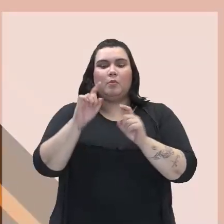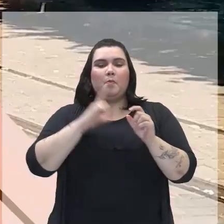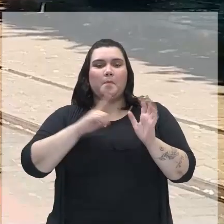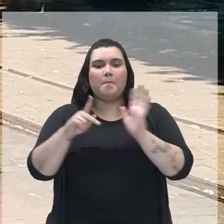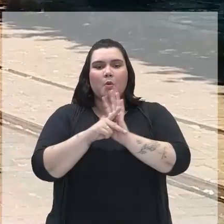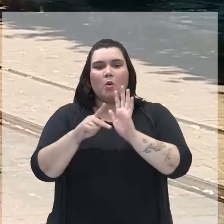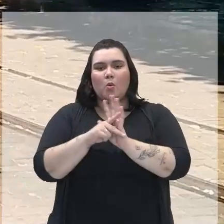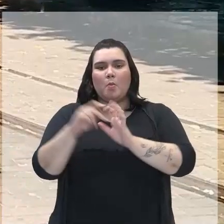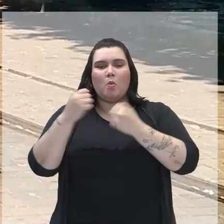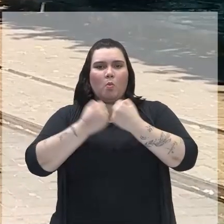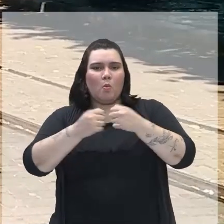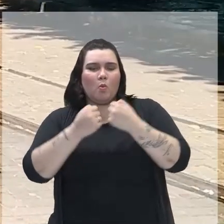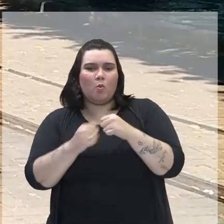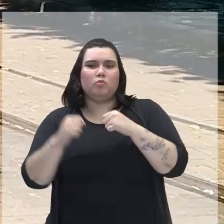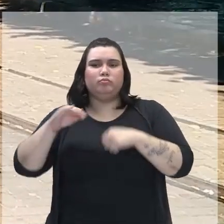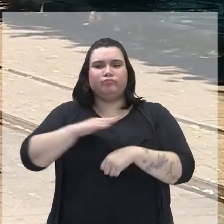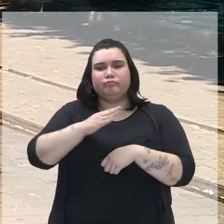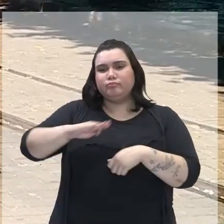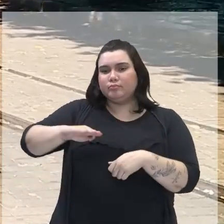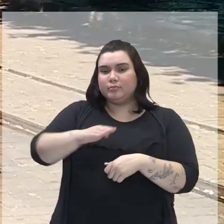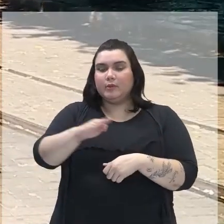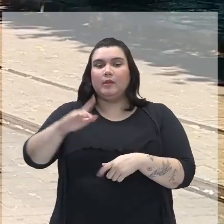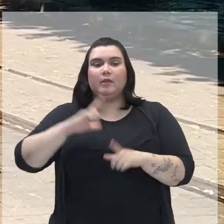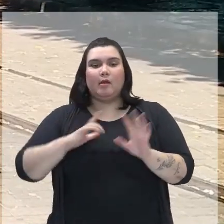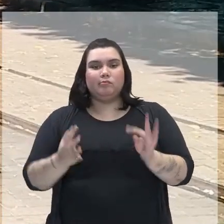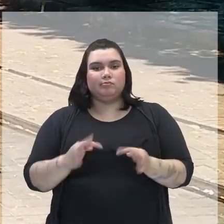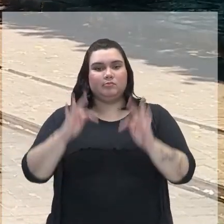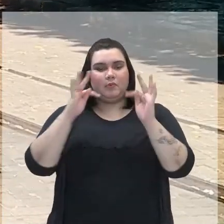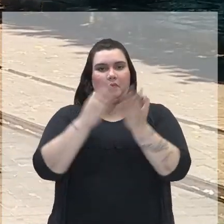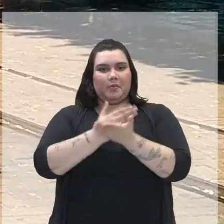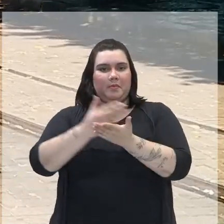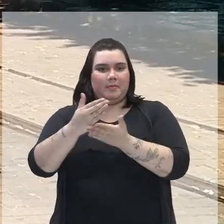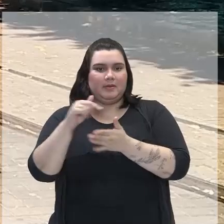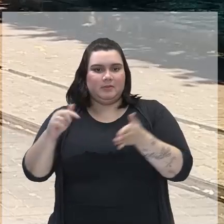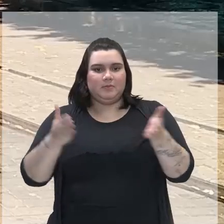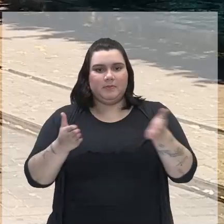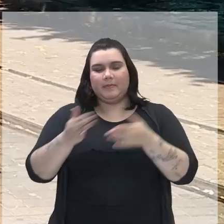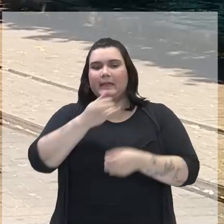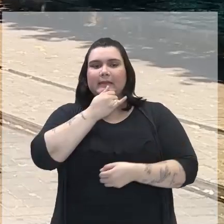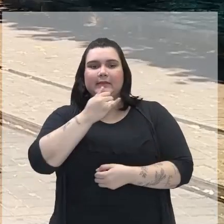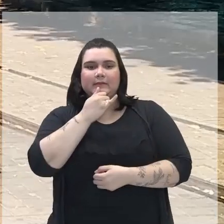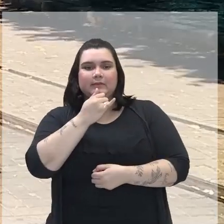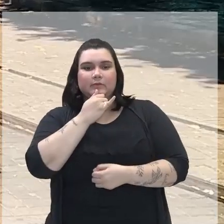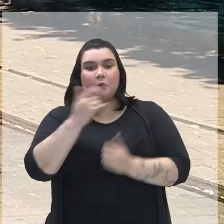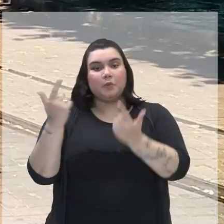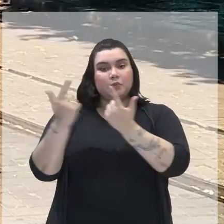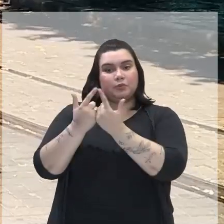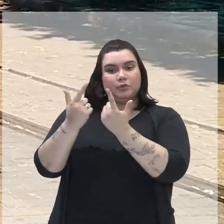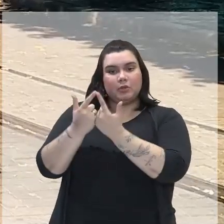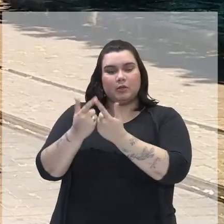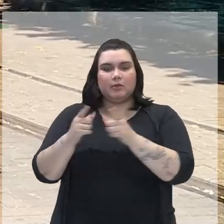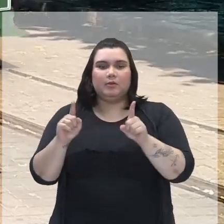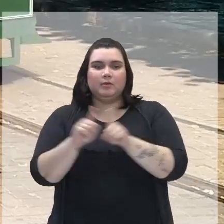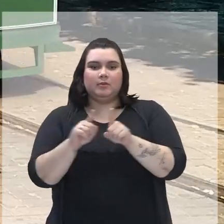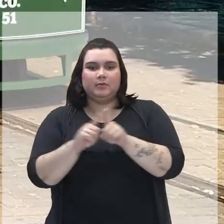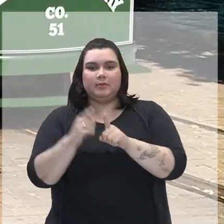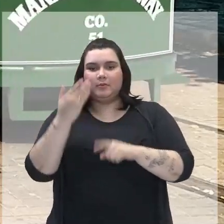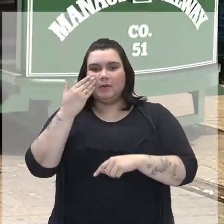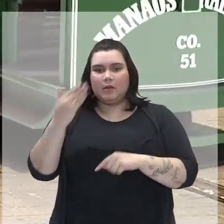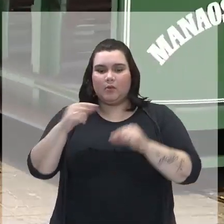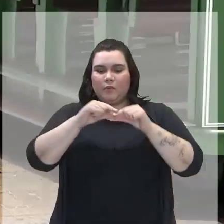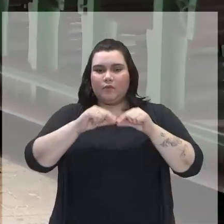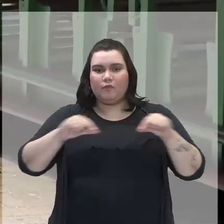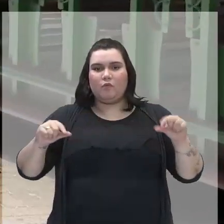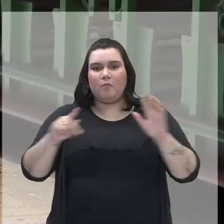transporte, além dos diversos símbolos de modernidade que foram criados nesse momento, como por exemplo o teatro e os nossos trilhos do